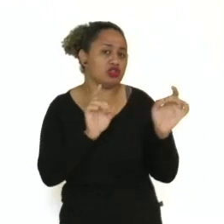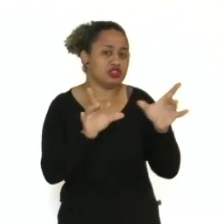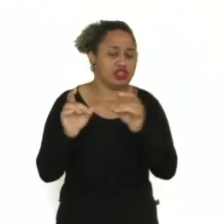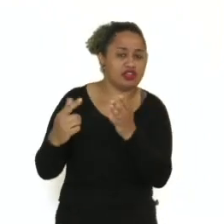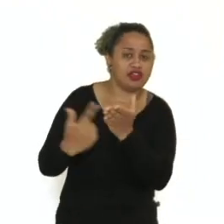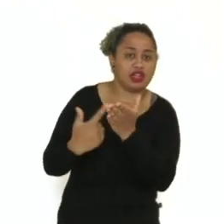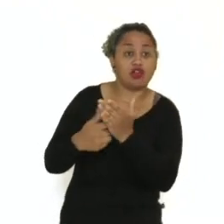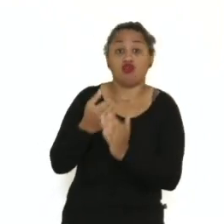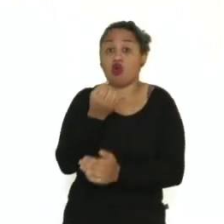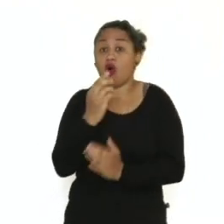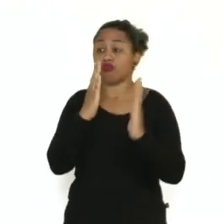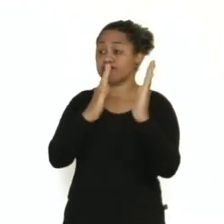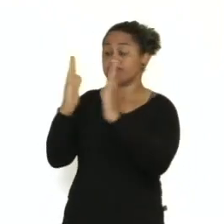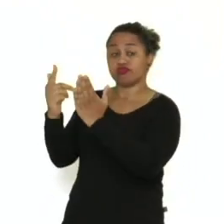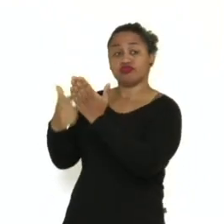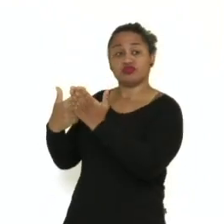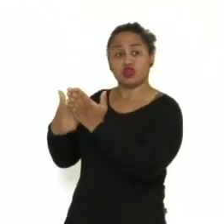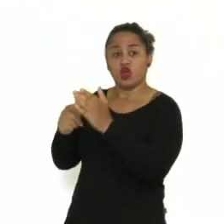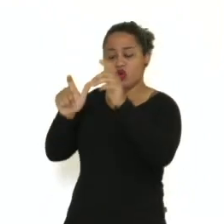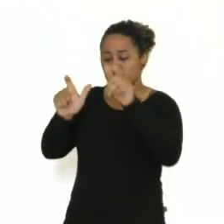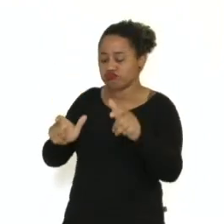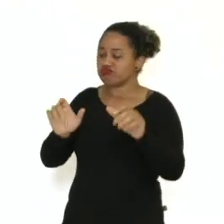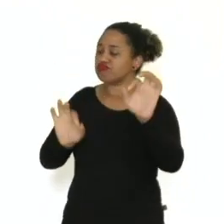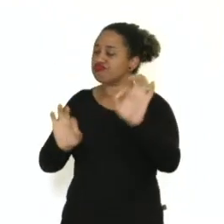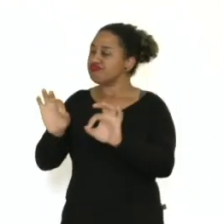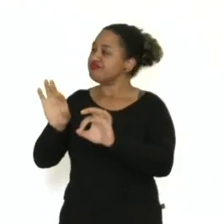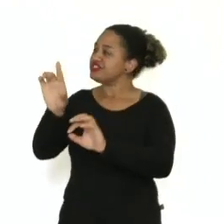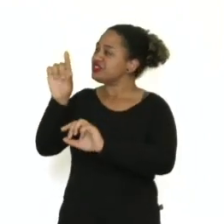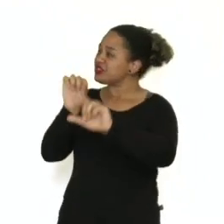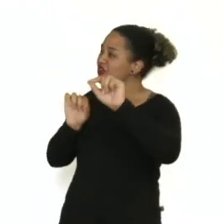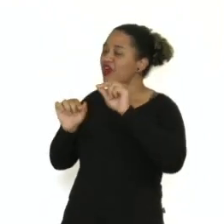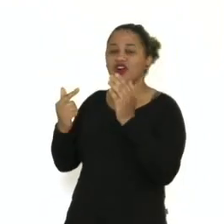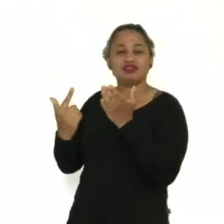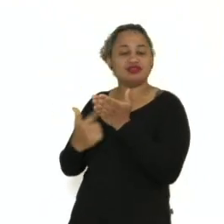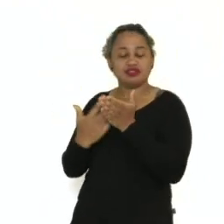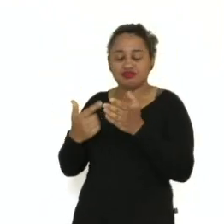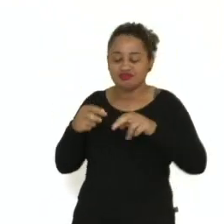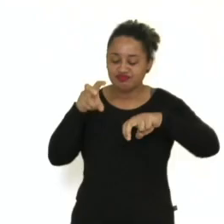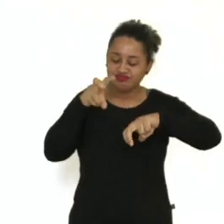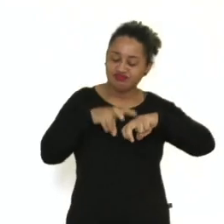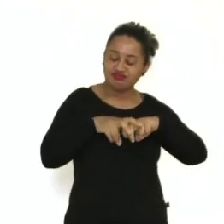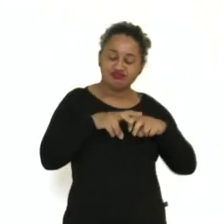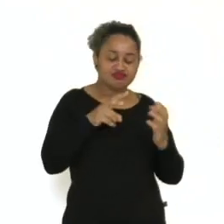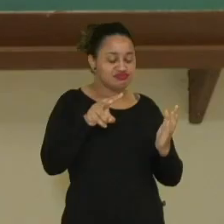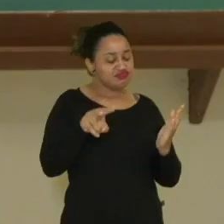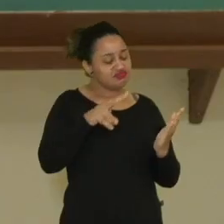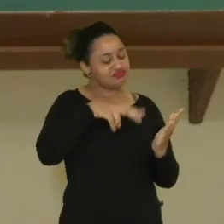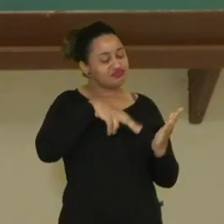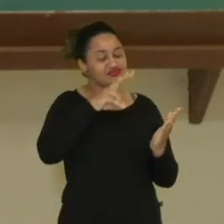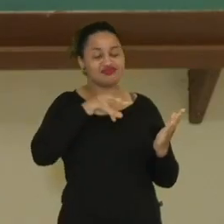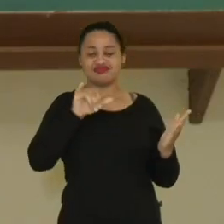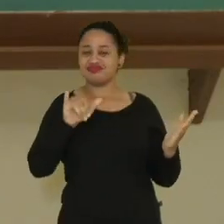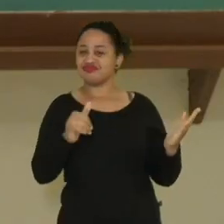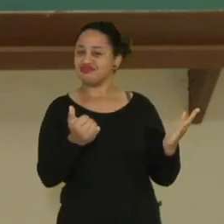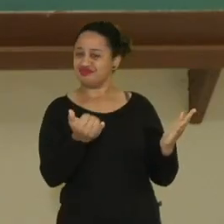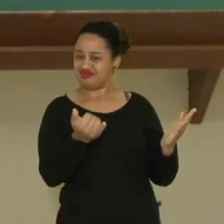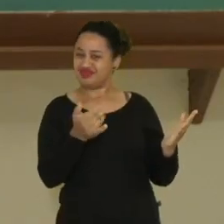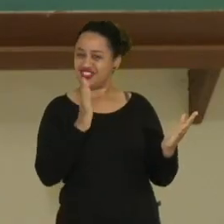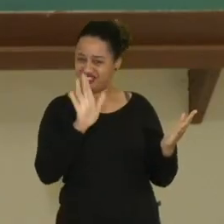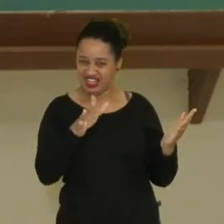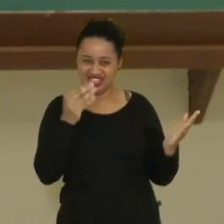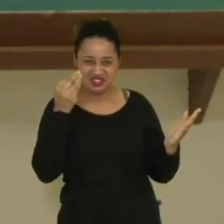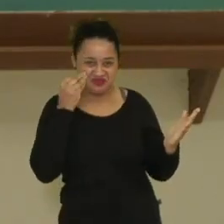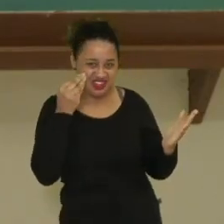espaço para selecionar um livro, se sentar tranquilamente e saborear aquela leitura prazerosa? Já